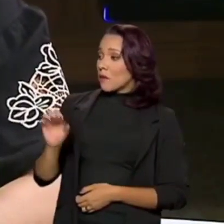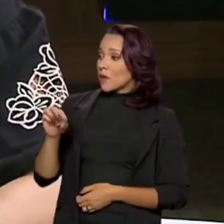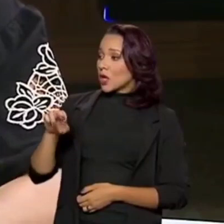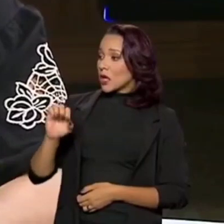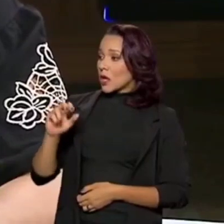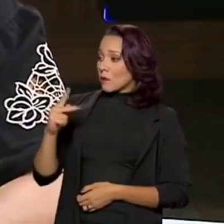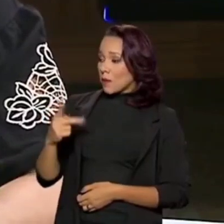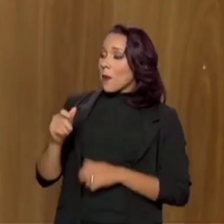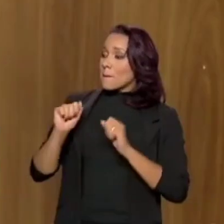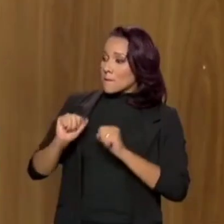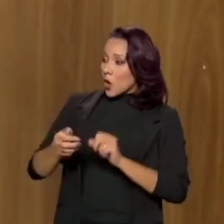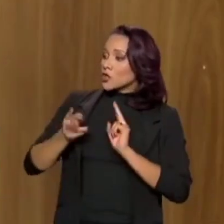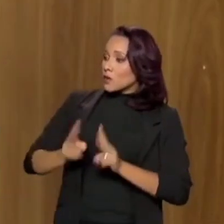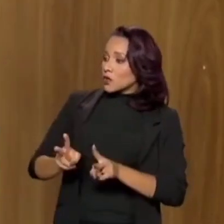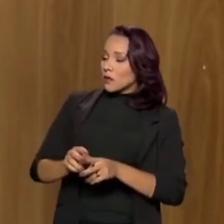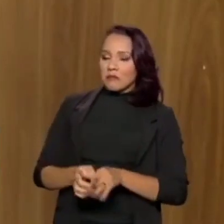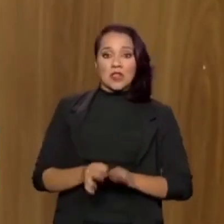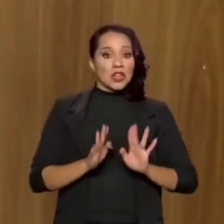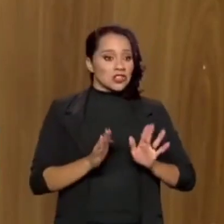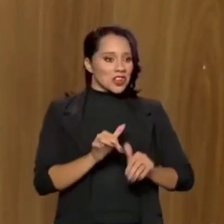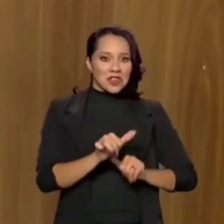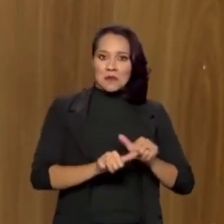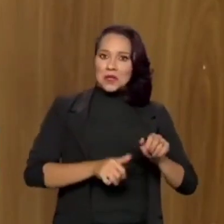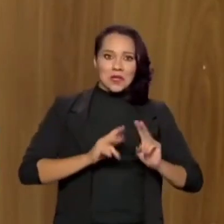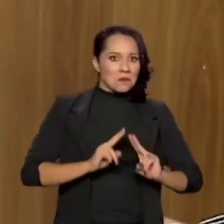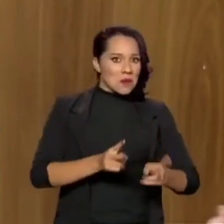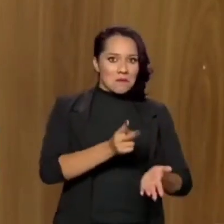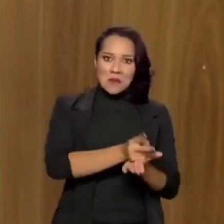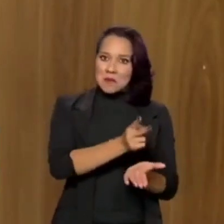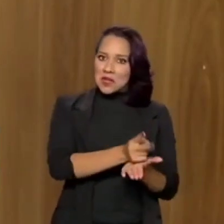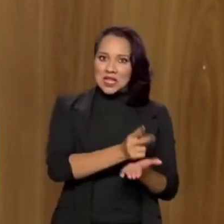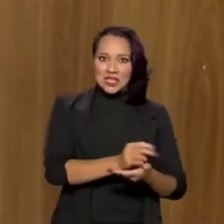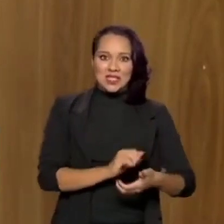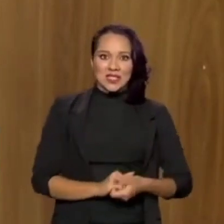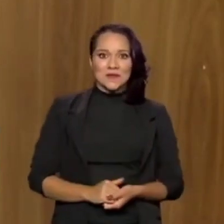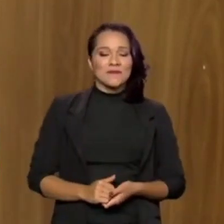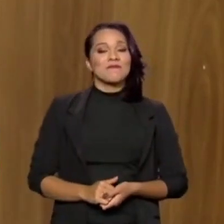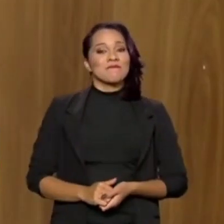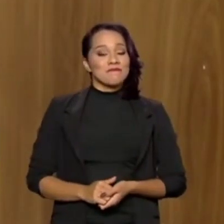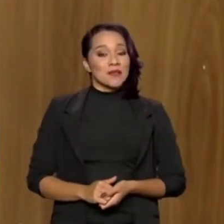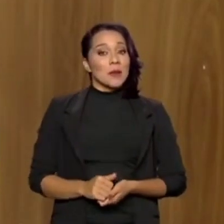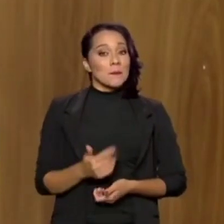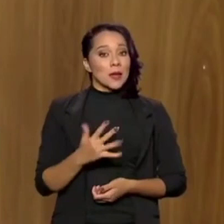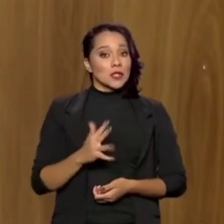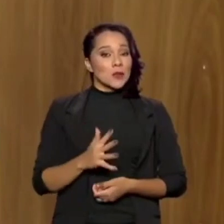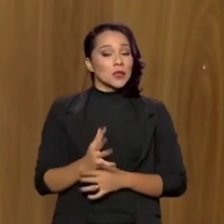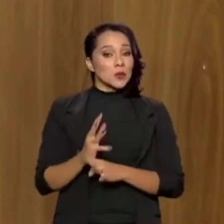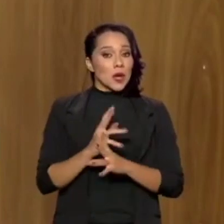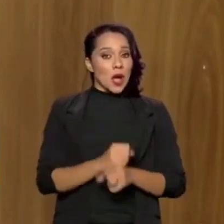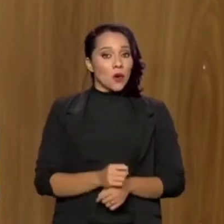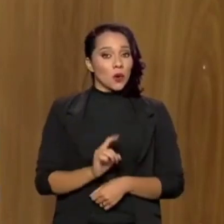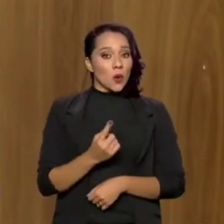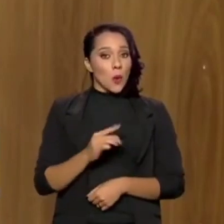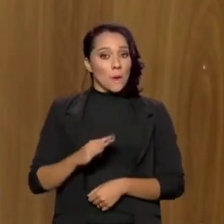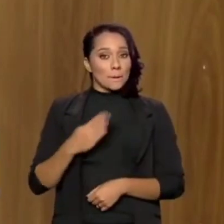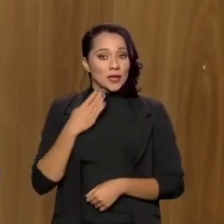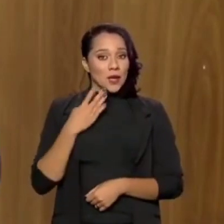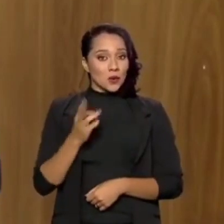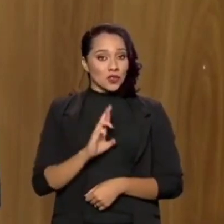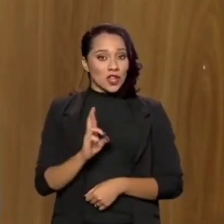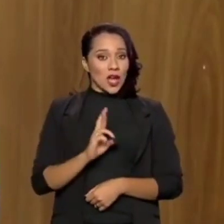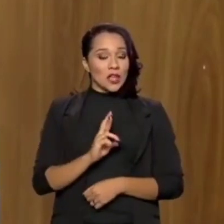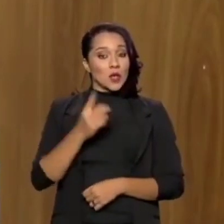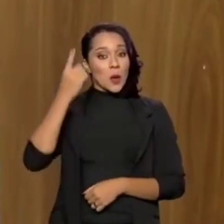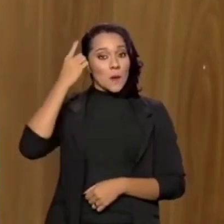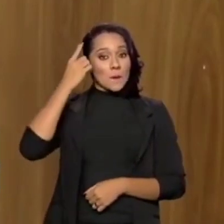programa permanente? Já está virando permanente e está saindo, em termos de mais ou menos o cálculo nosso, é R$1 bilhão